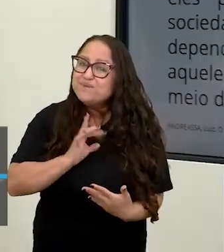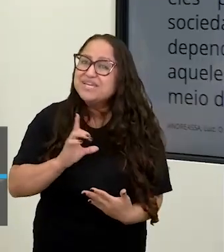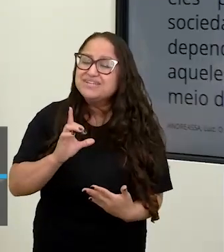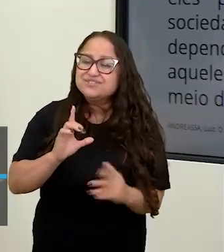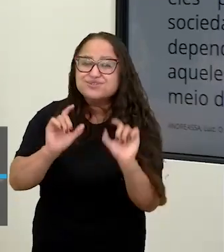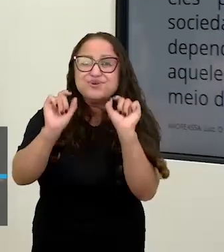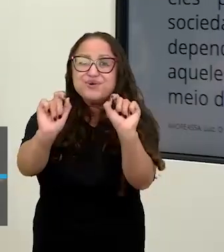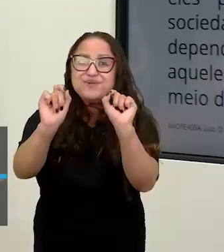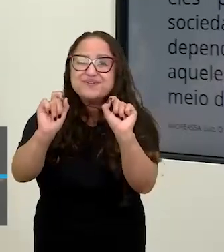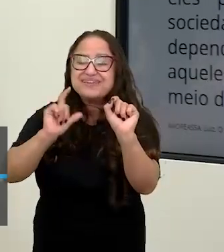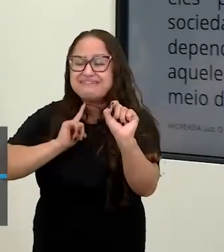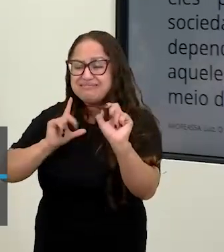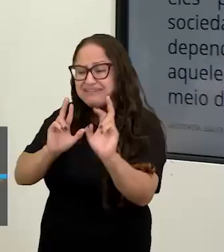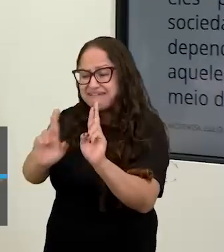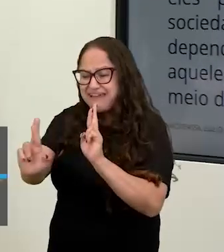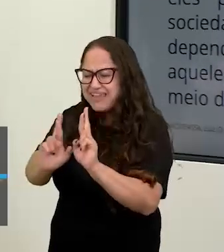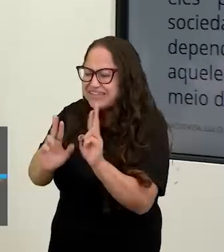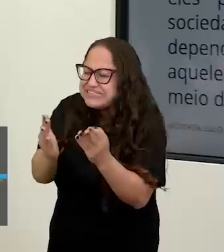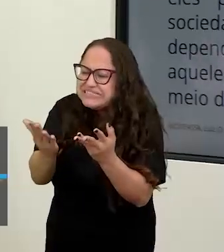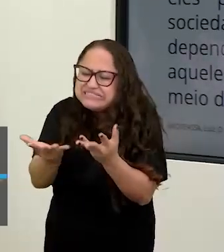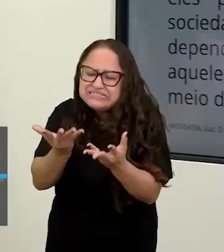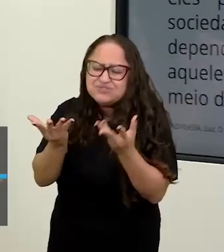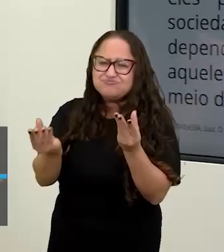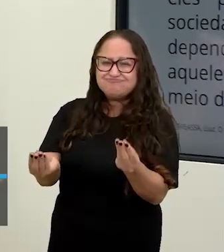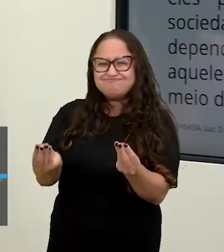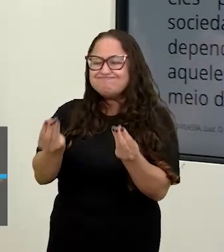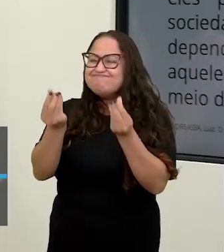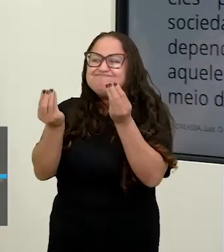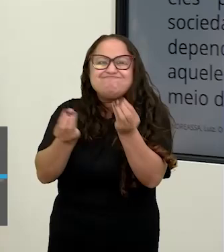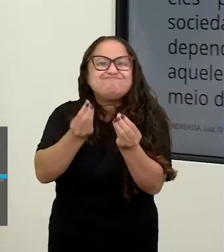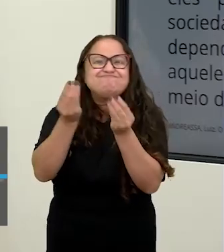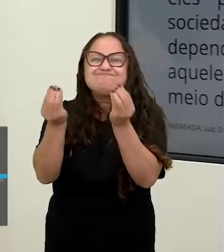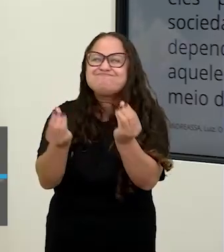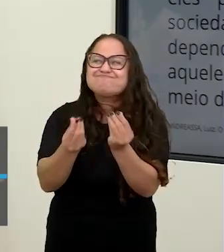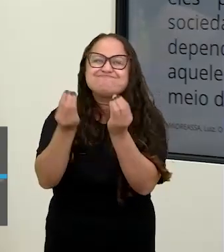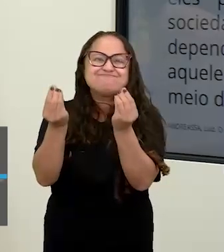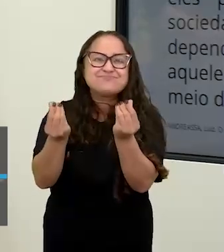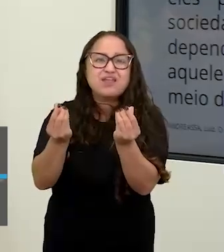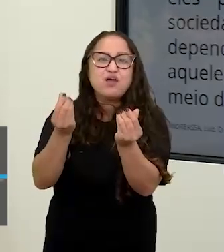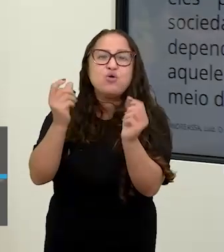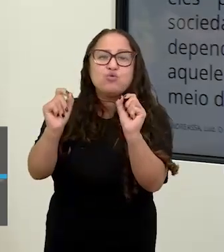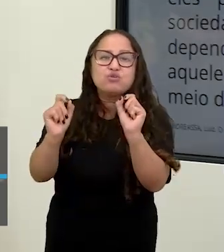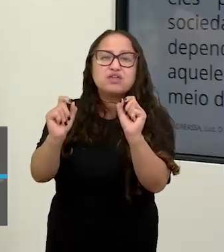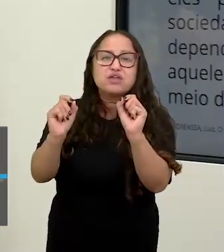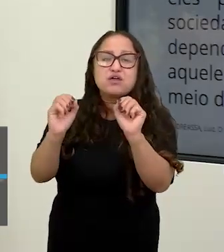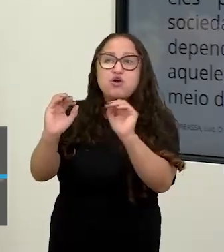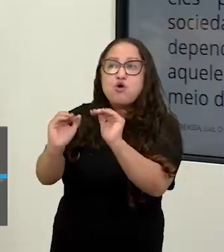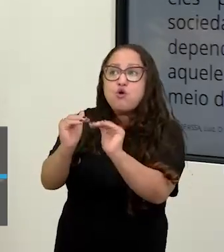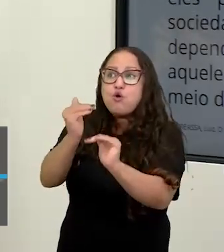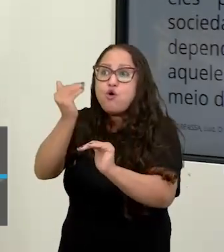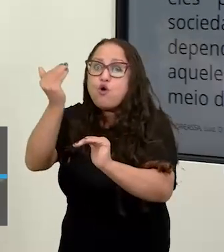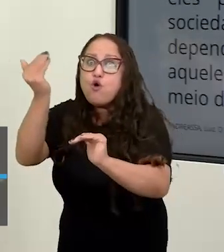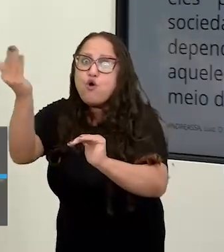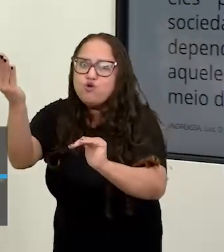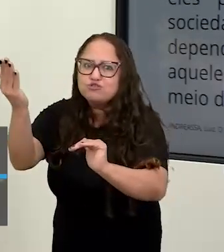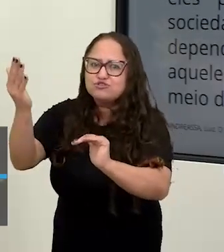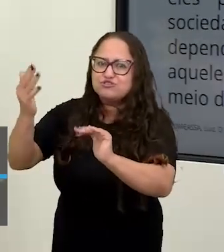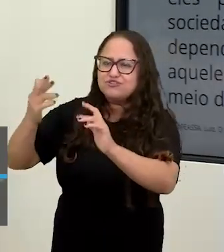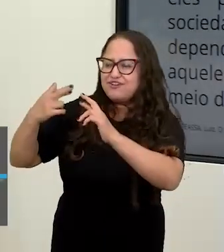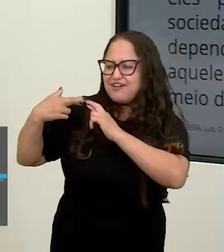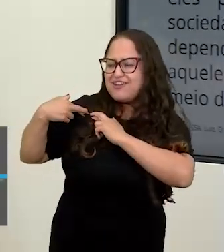uma certa relação, vamos dizer assim, com uma terceirização, uma